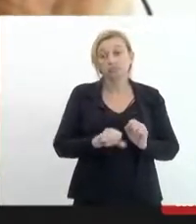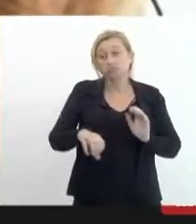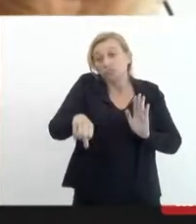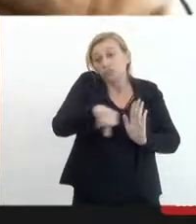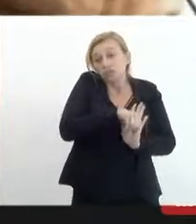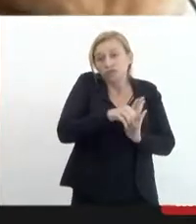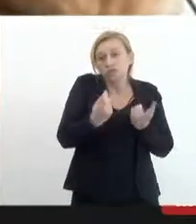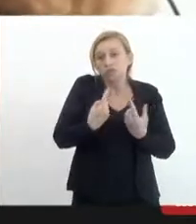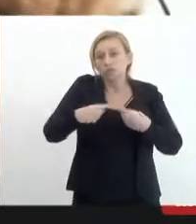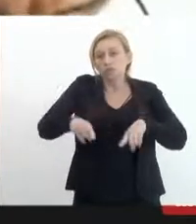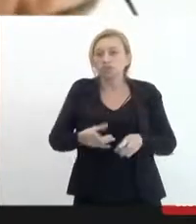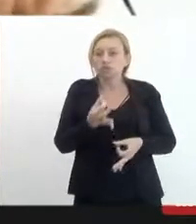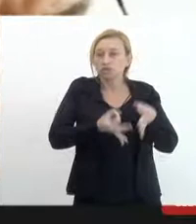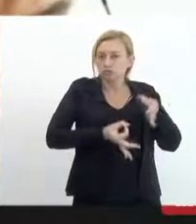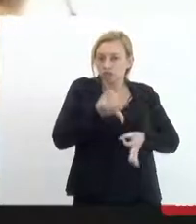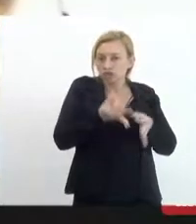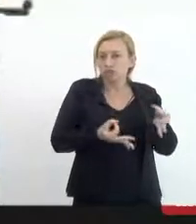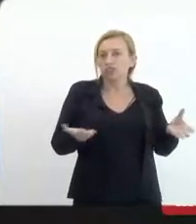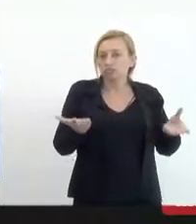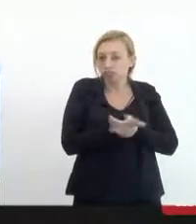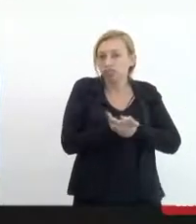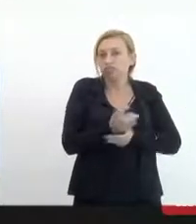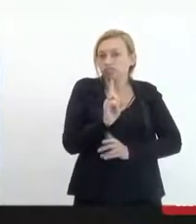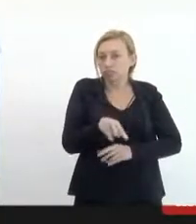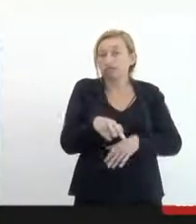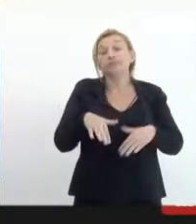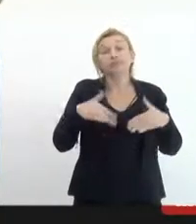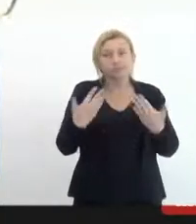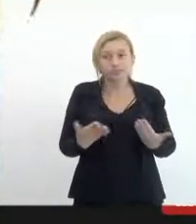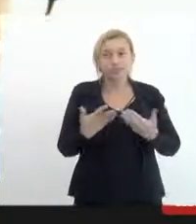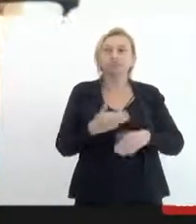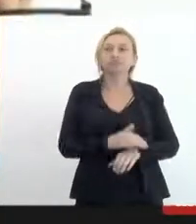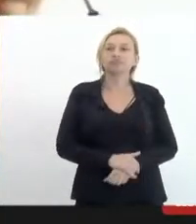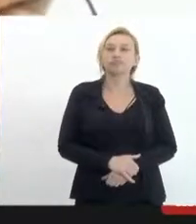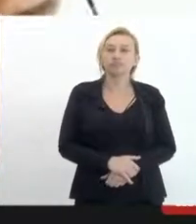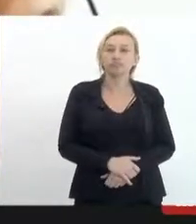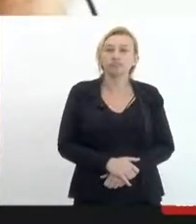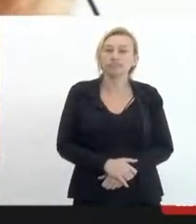ordem tributária. Então,